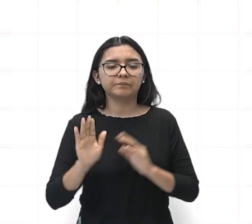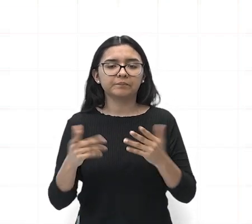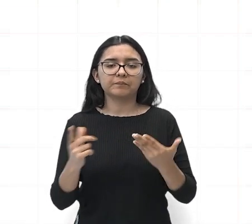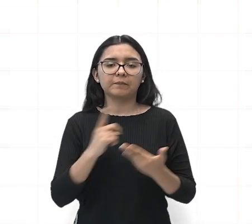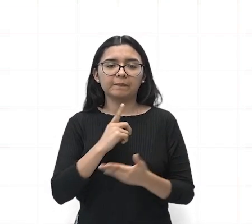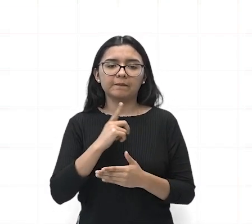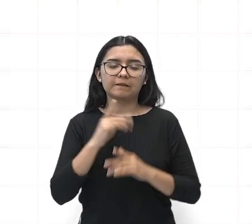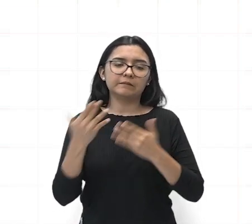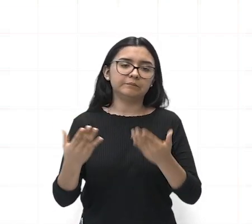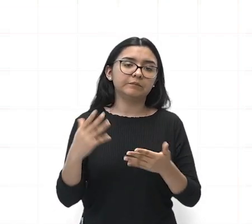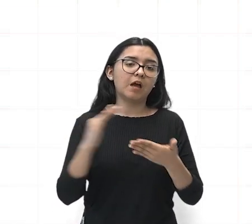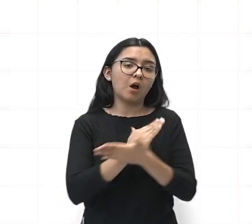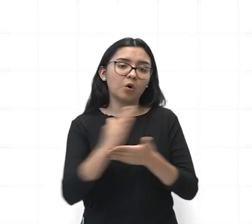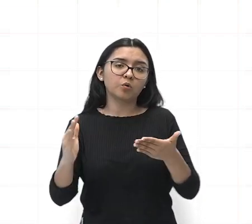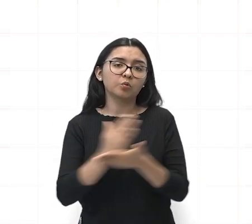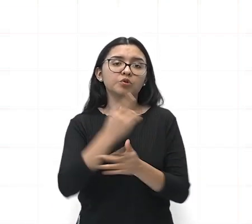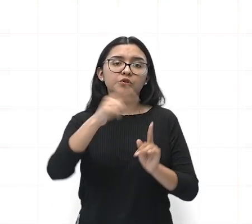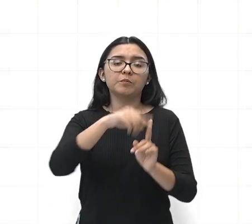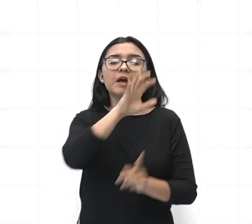ter mamíferos,